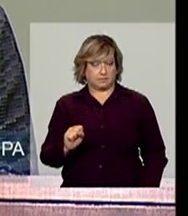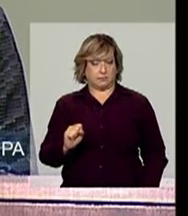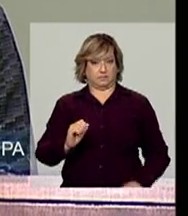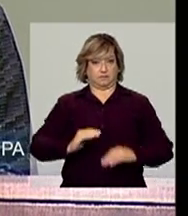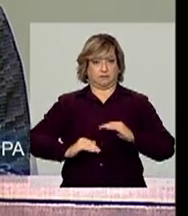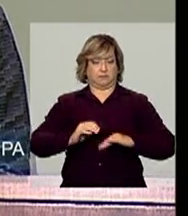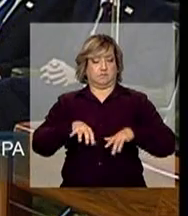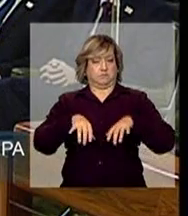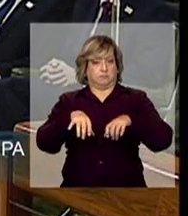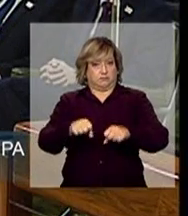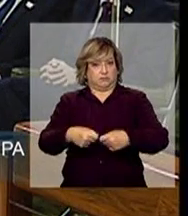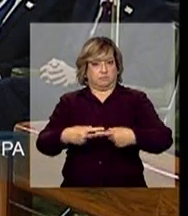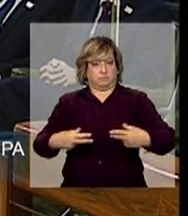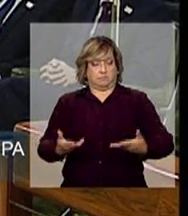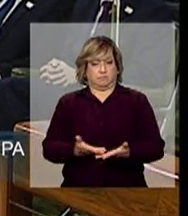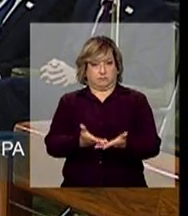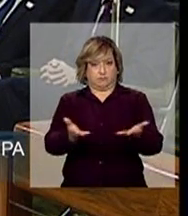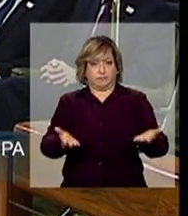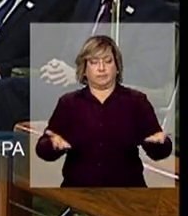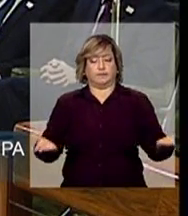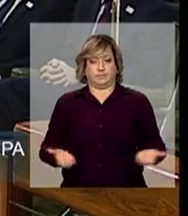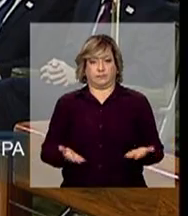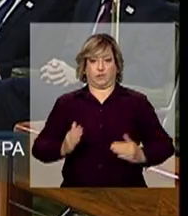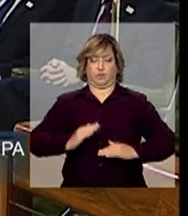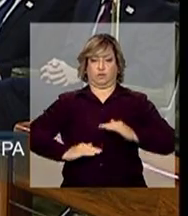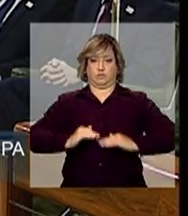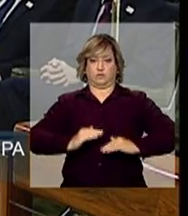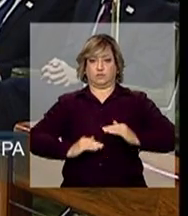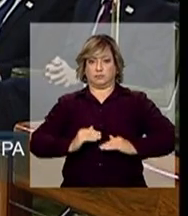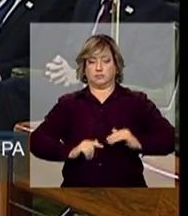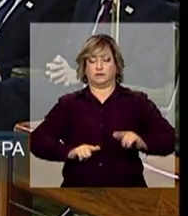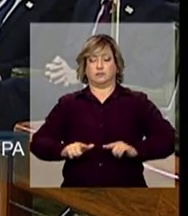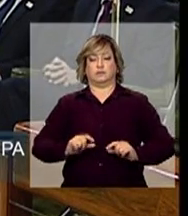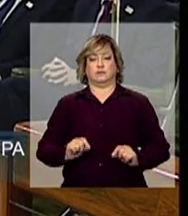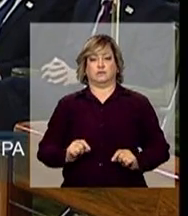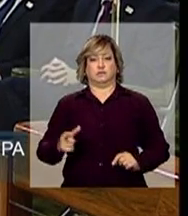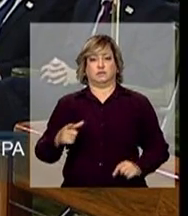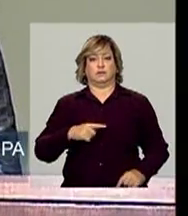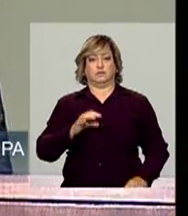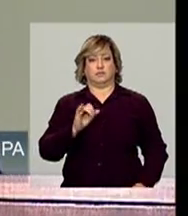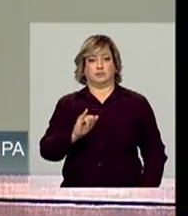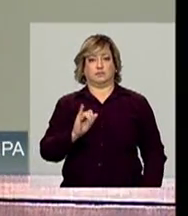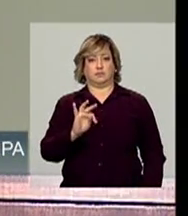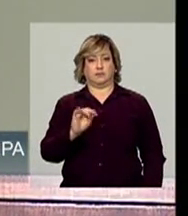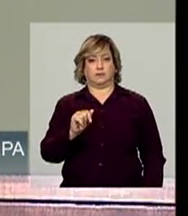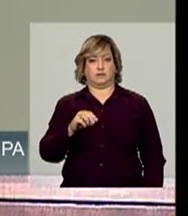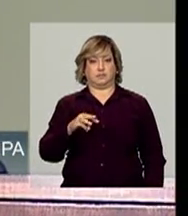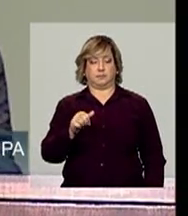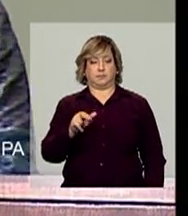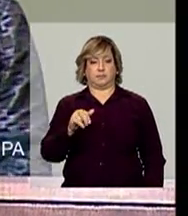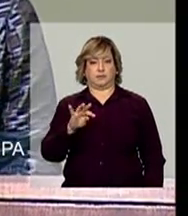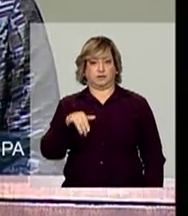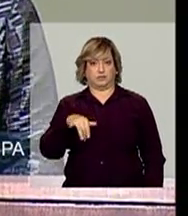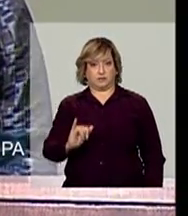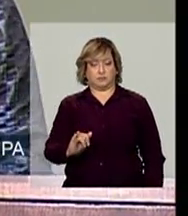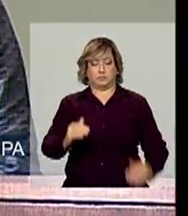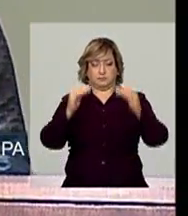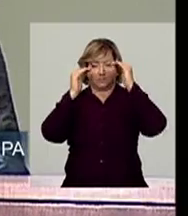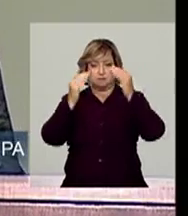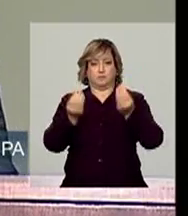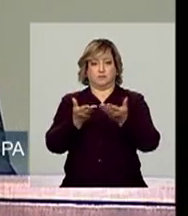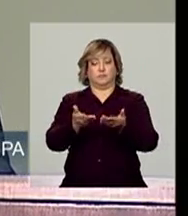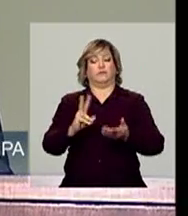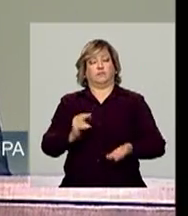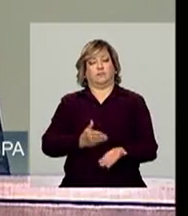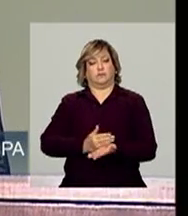profissionais que têm a tradição do Itamaraty, a tradição de excelência do Itamaraty, irão